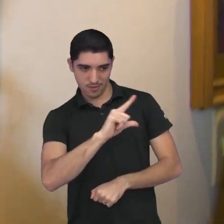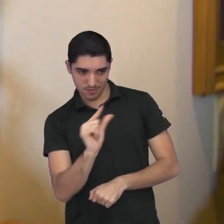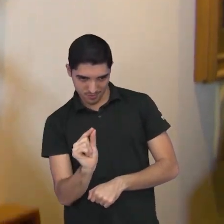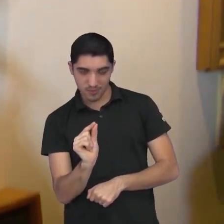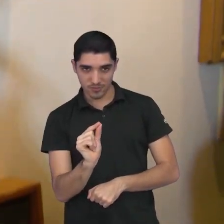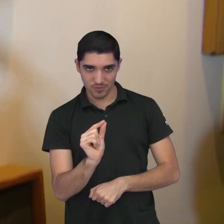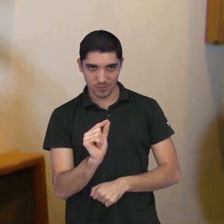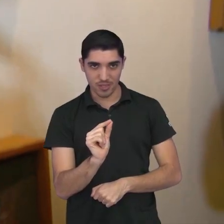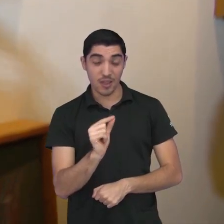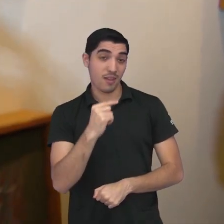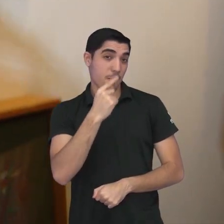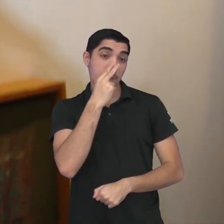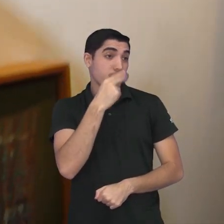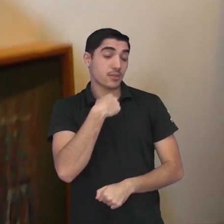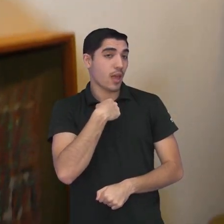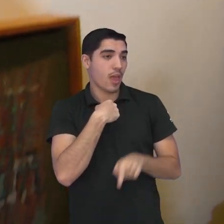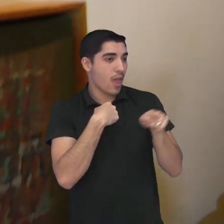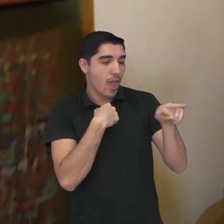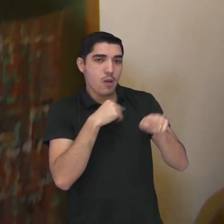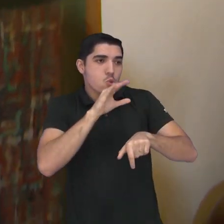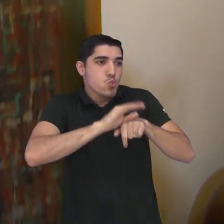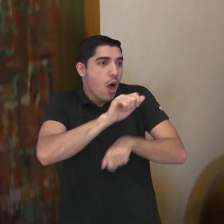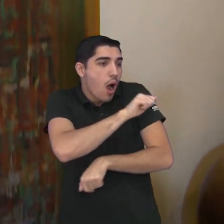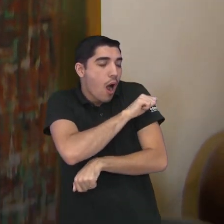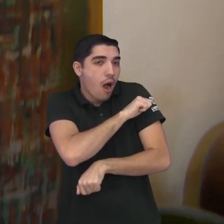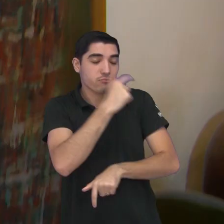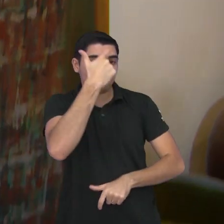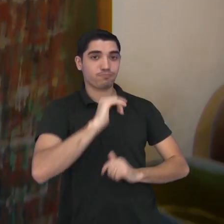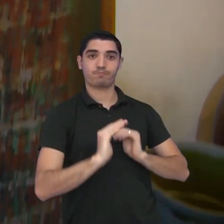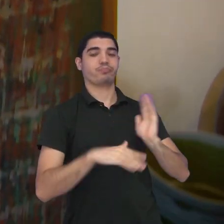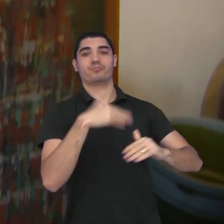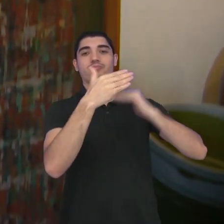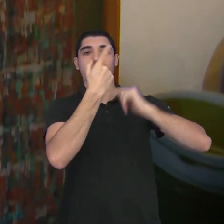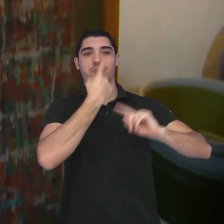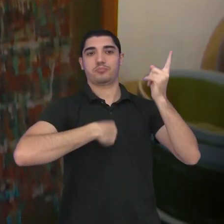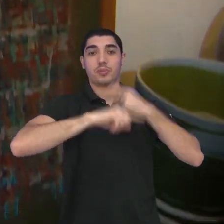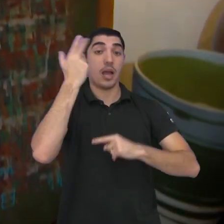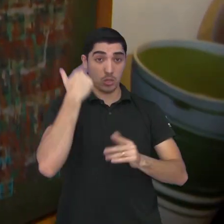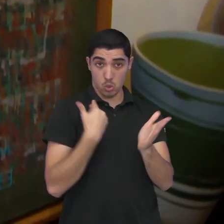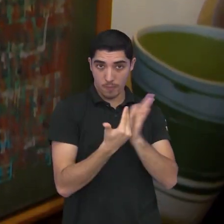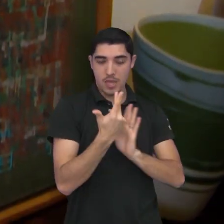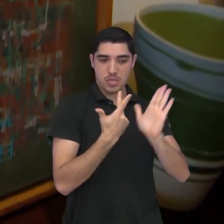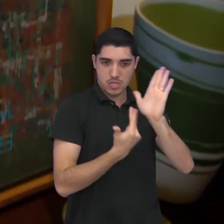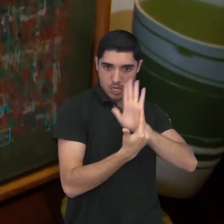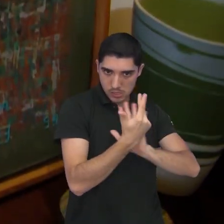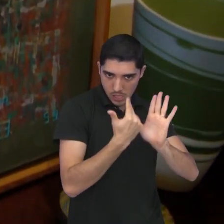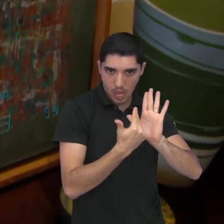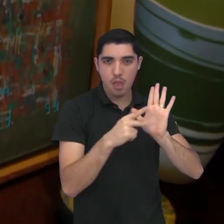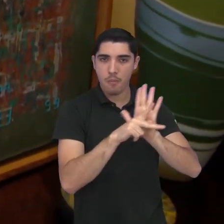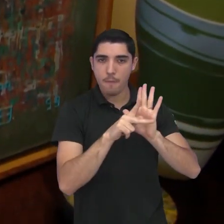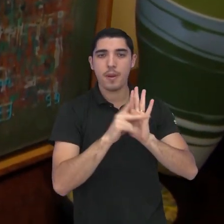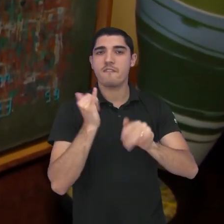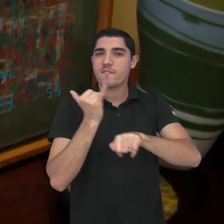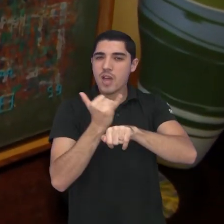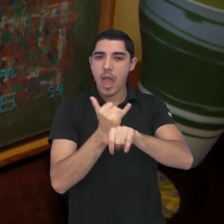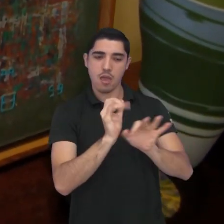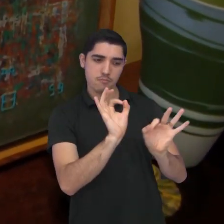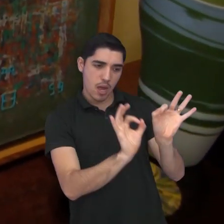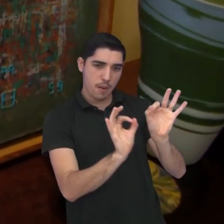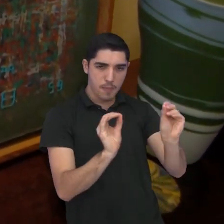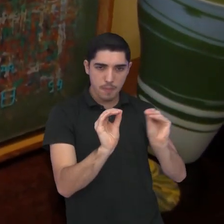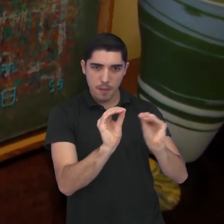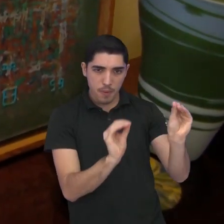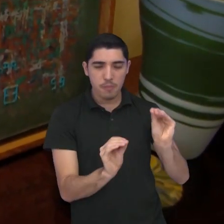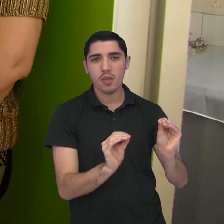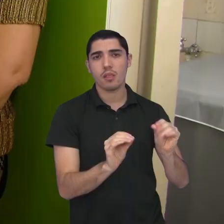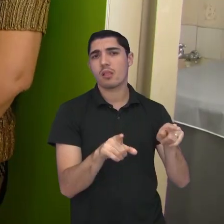Cultural, eu praticamente sou um filho ali do ateliê da Fundação Cultural, que eu comecei com desenho e gravura em metal, que é com Jorge Gutulich,